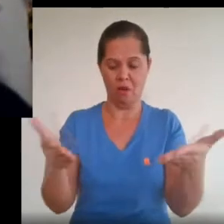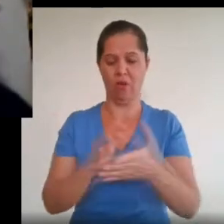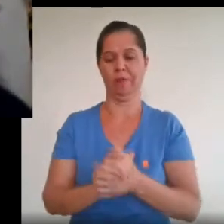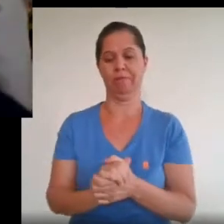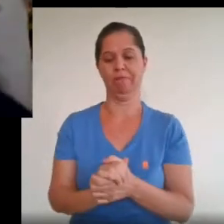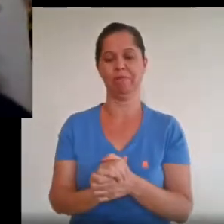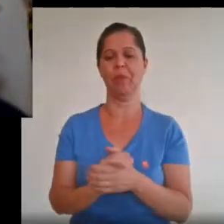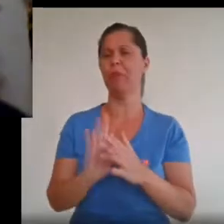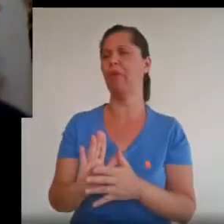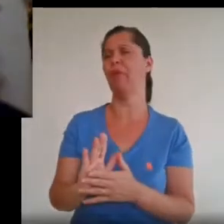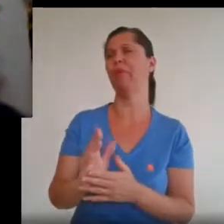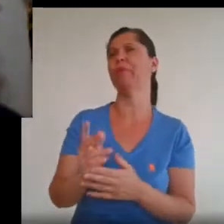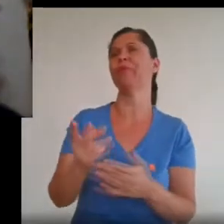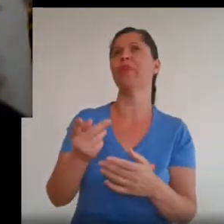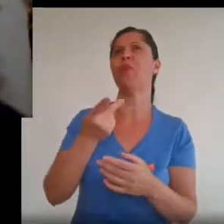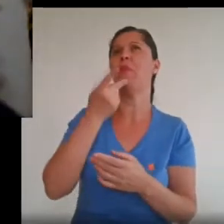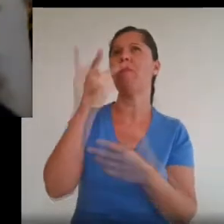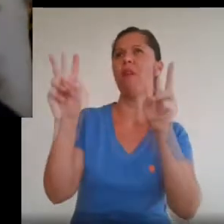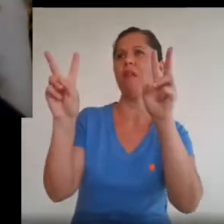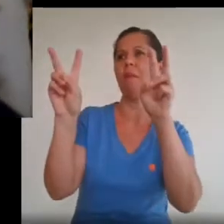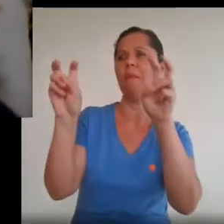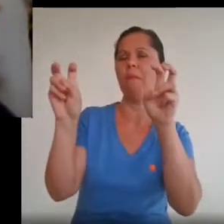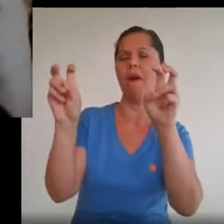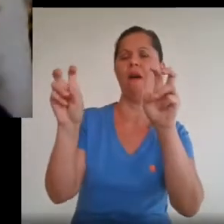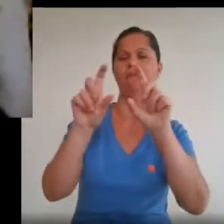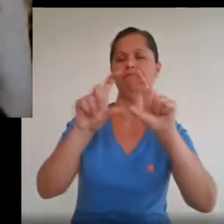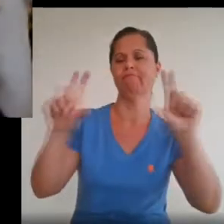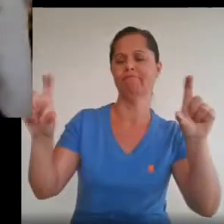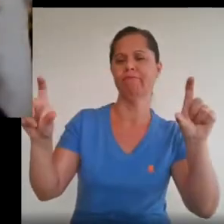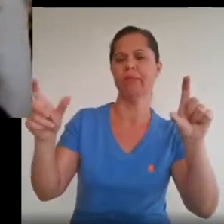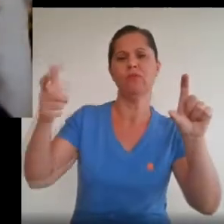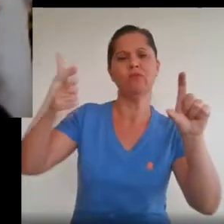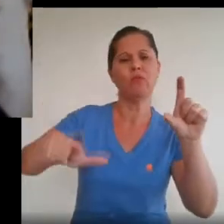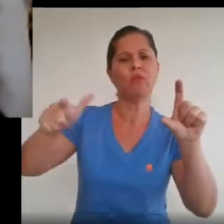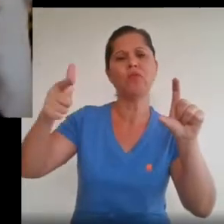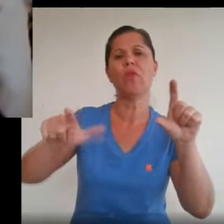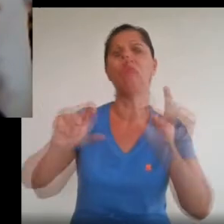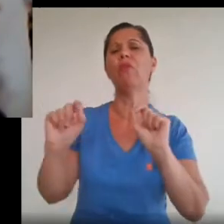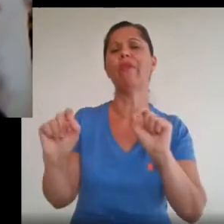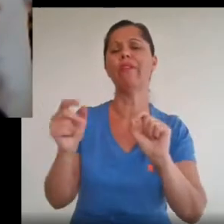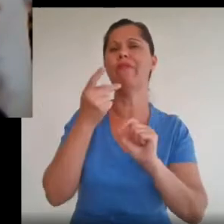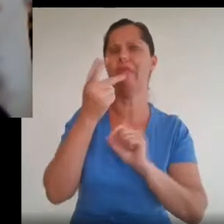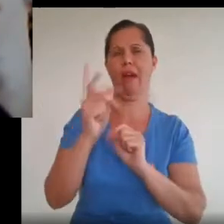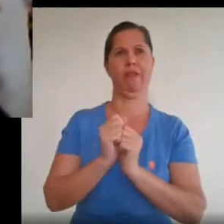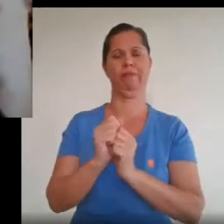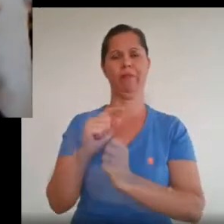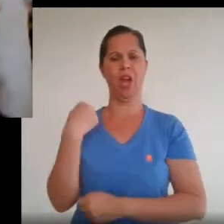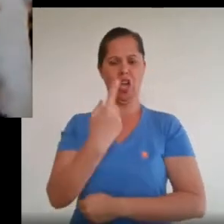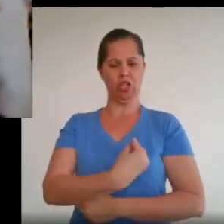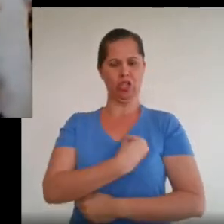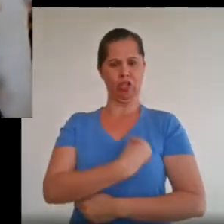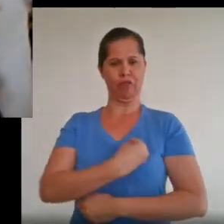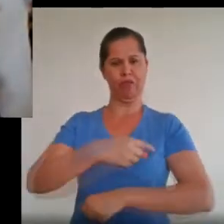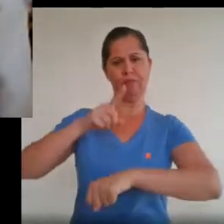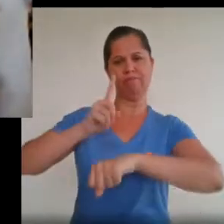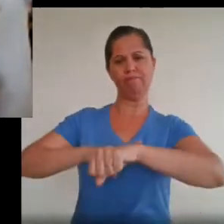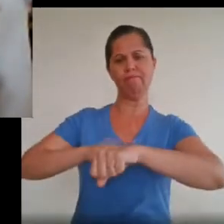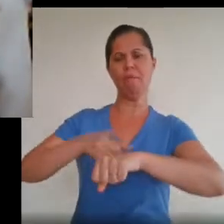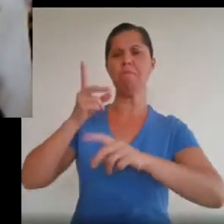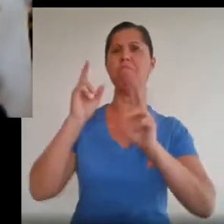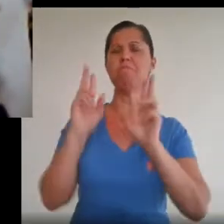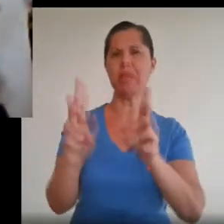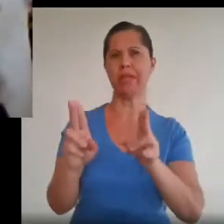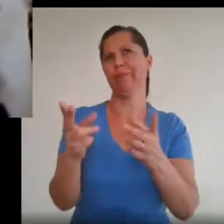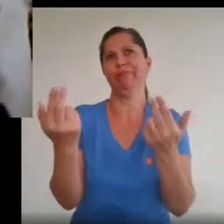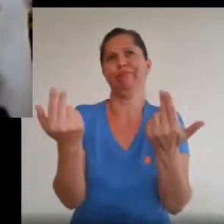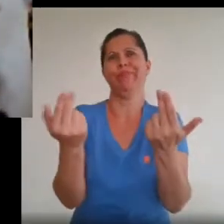muito recorrente desse momento histórico é assim, ó, estamos no mesmo barco.